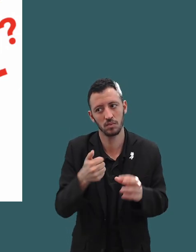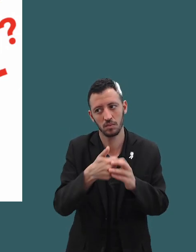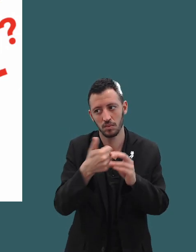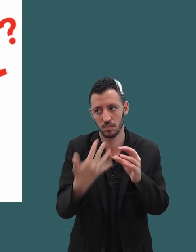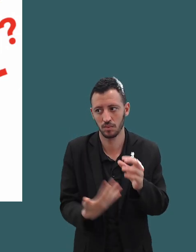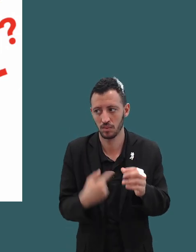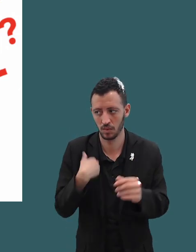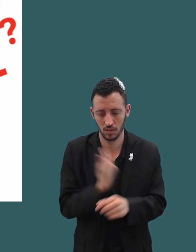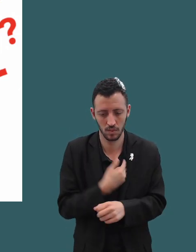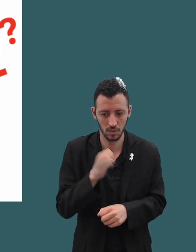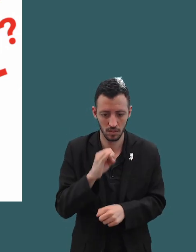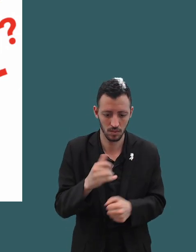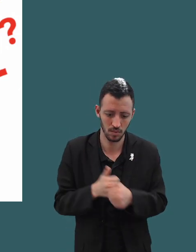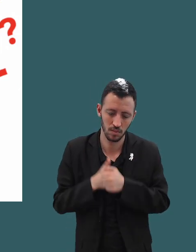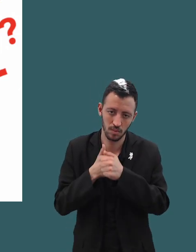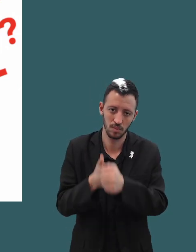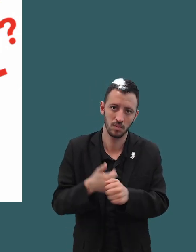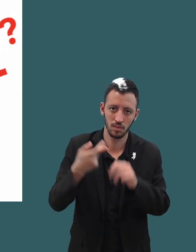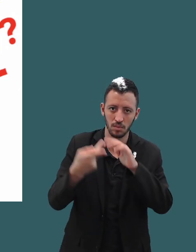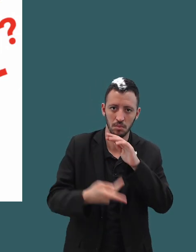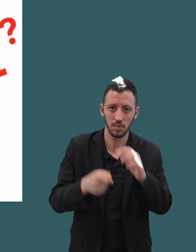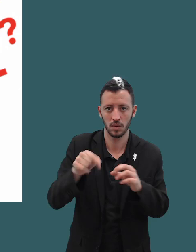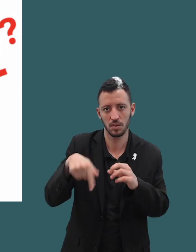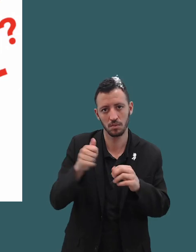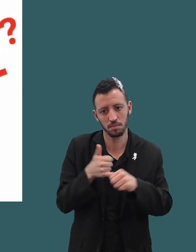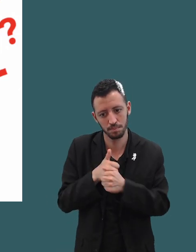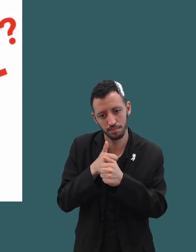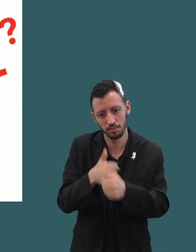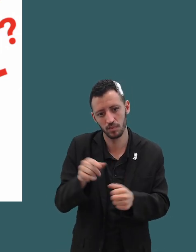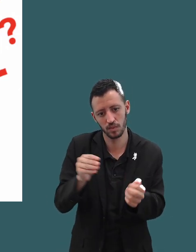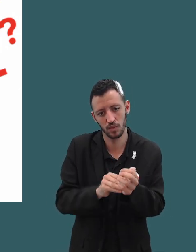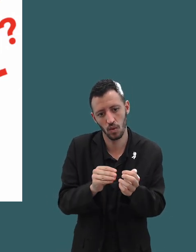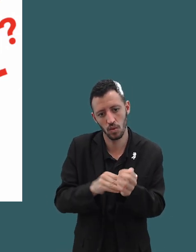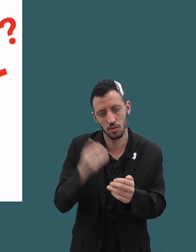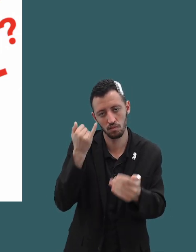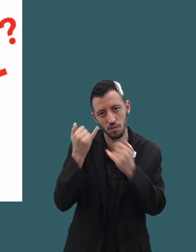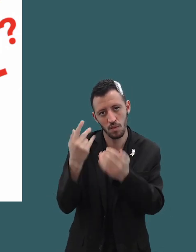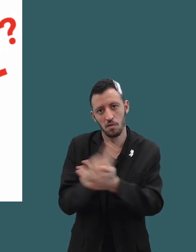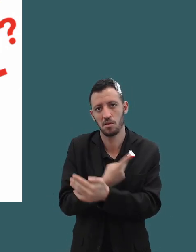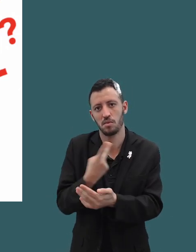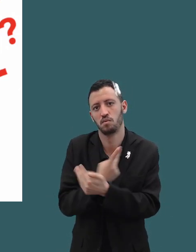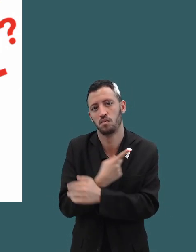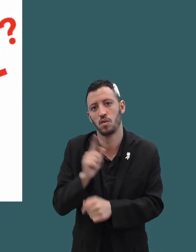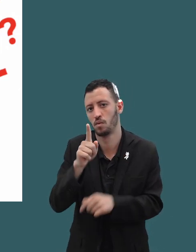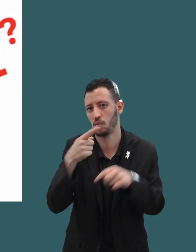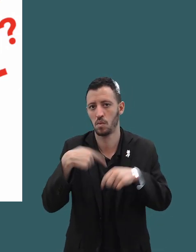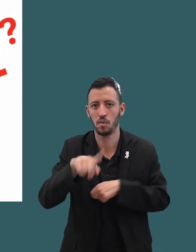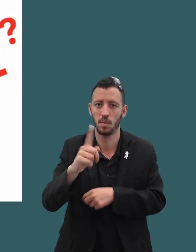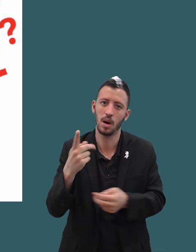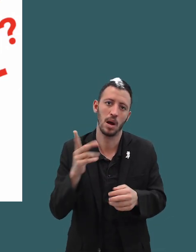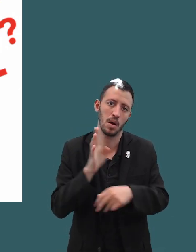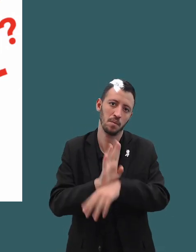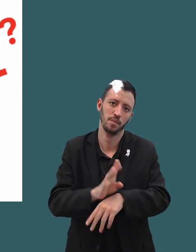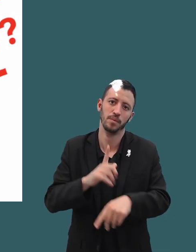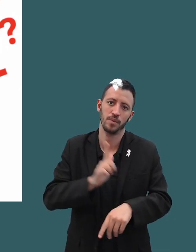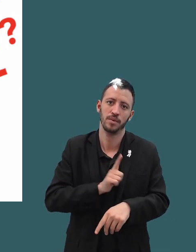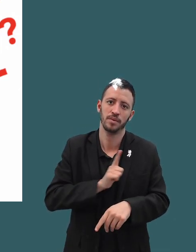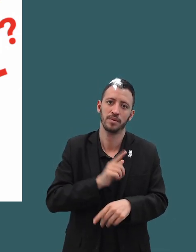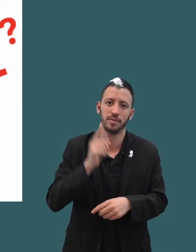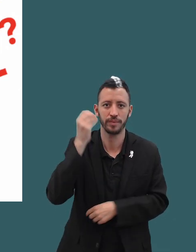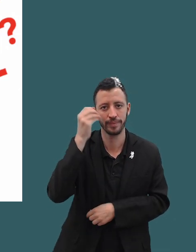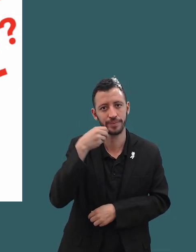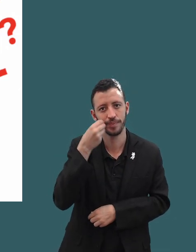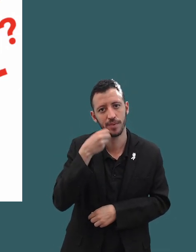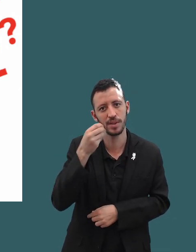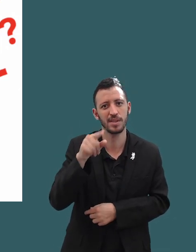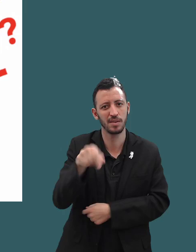estiver monitorando, tenho lá um plano de monitoramento contra a desinformação. Isso aqui não ajuda. Não vai pegar esse conteúdo aqui. Porque teve um experimento